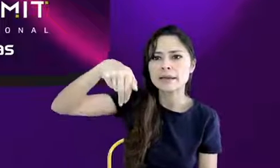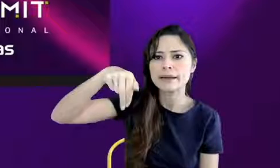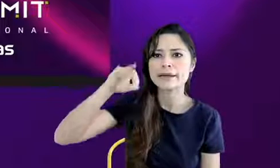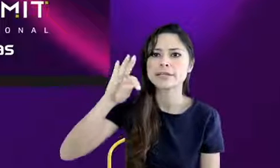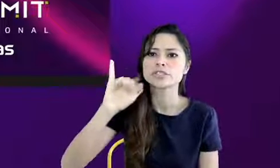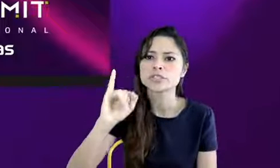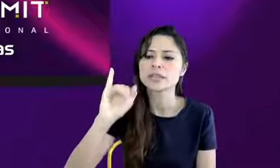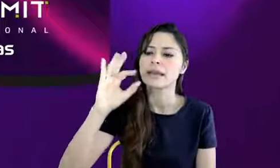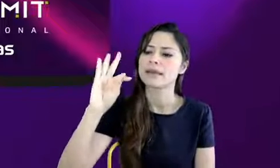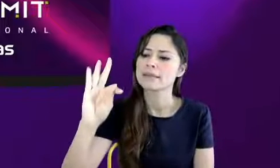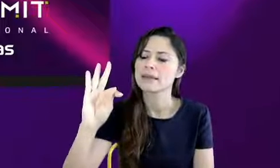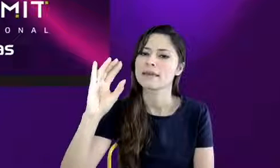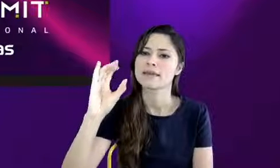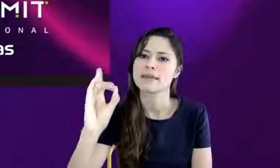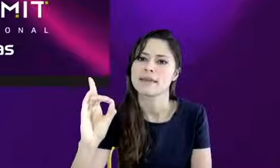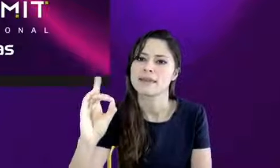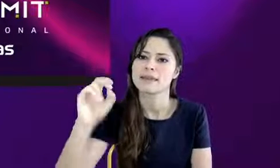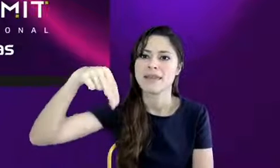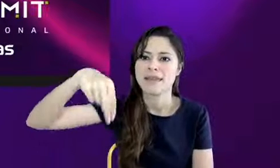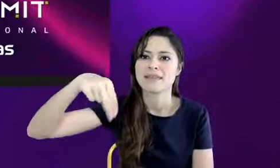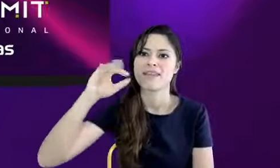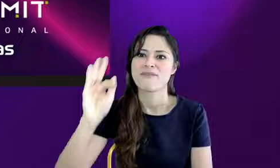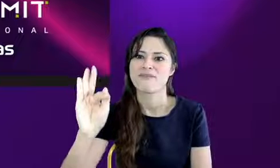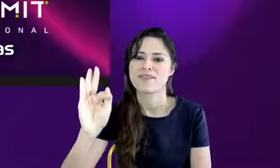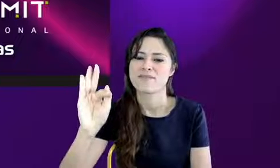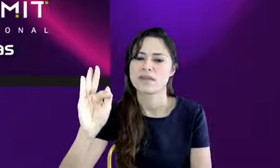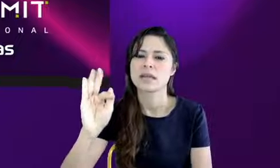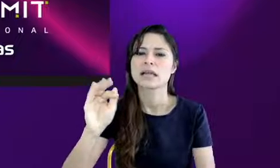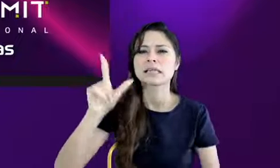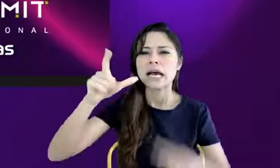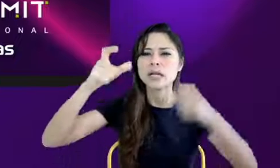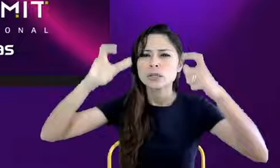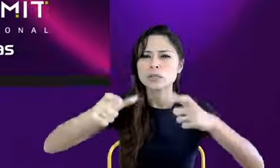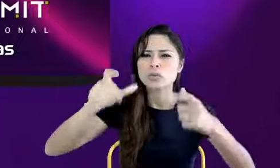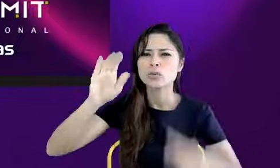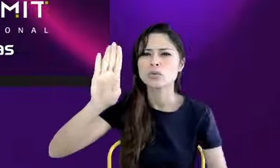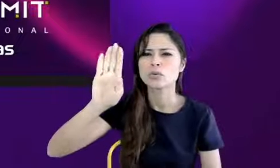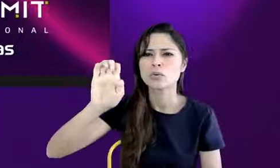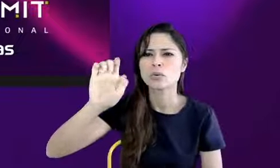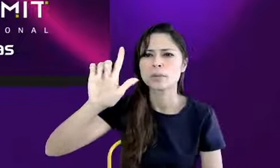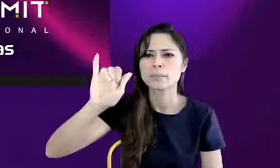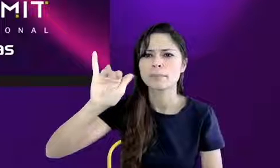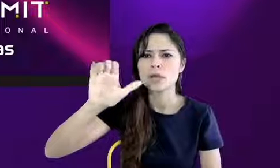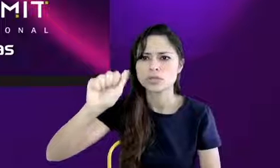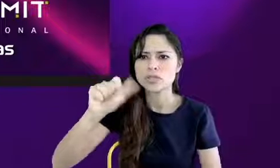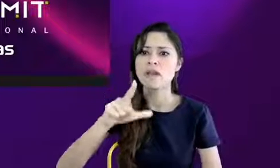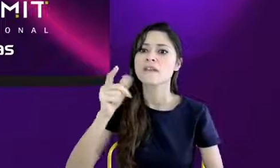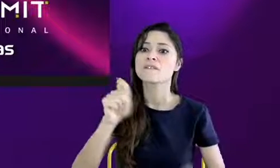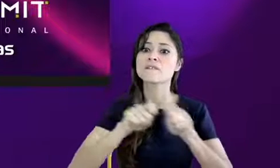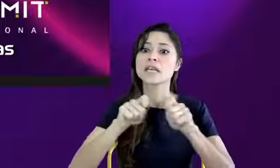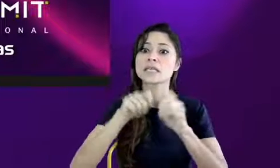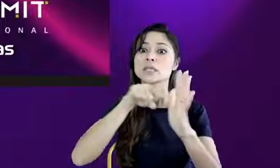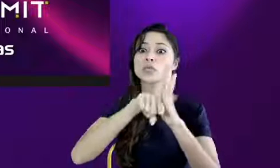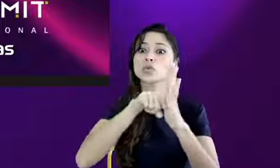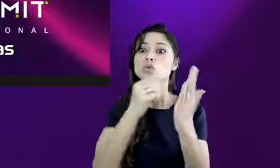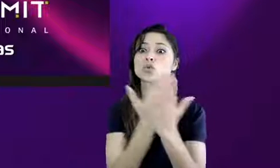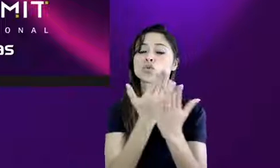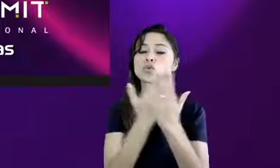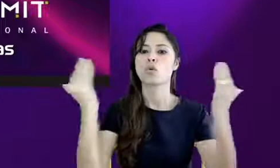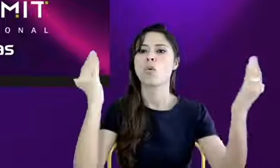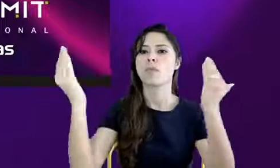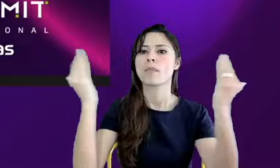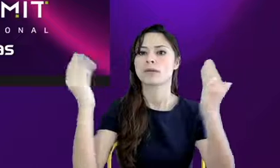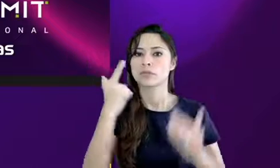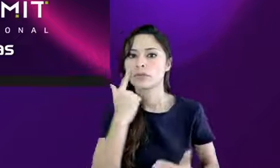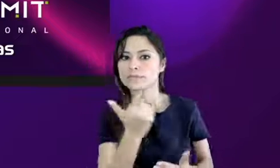centro de Leuven, na Bélgica, fez um estudo comparando o vedolizumab e o adalimumab. E nesse estudo, na doença de Crohn, os